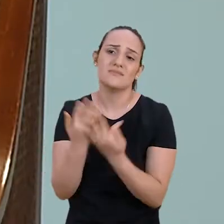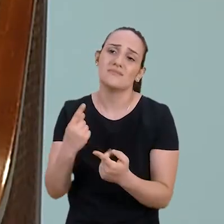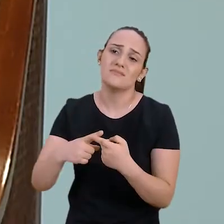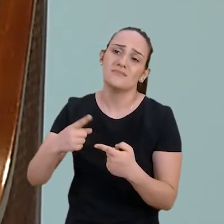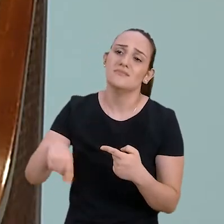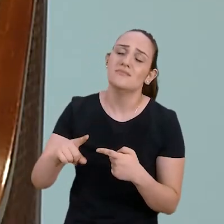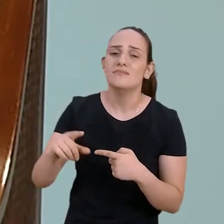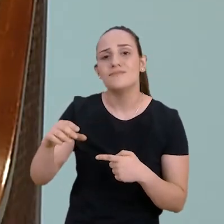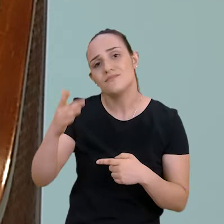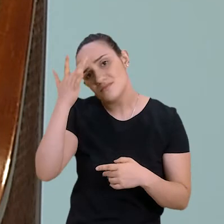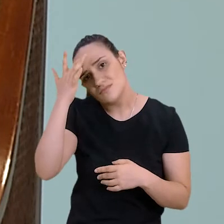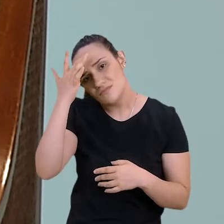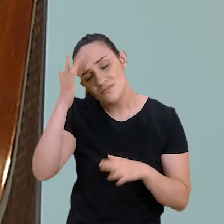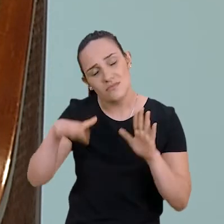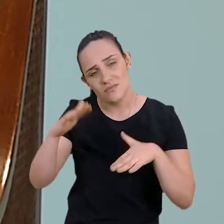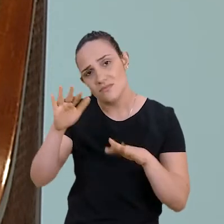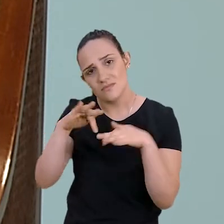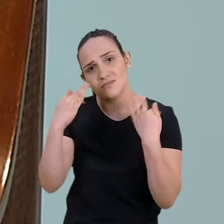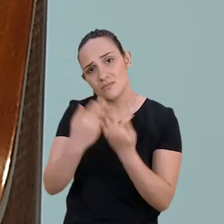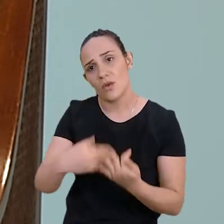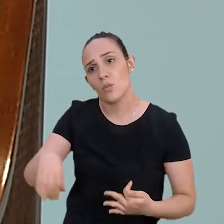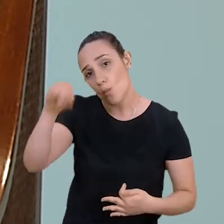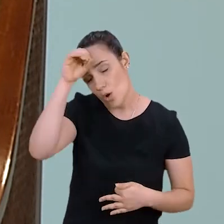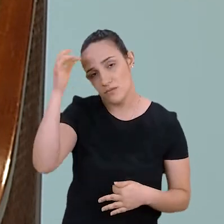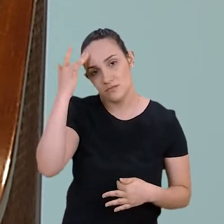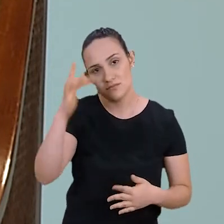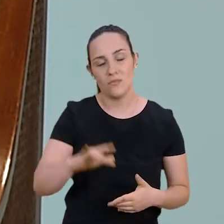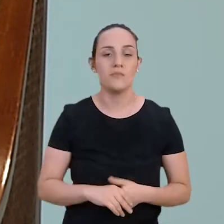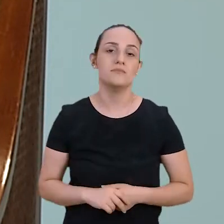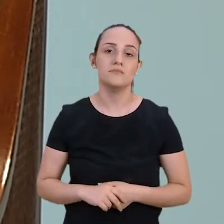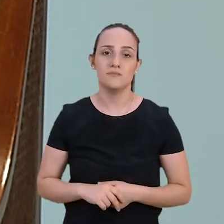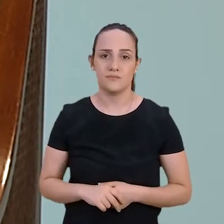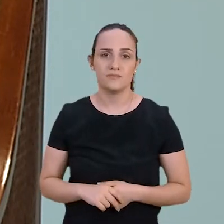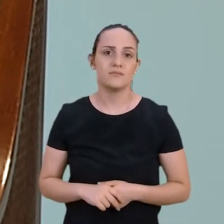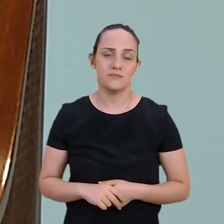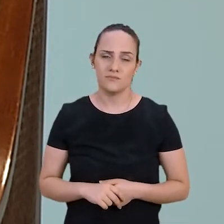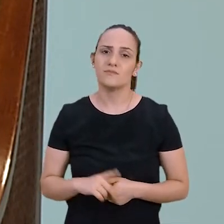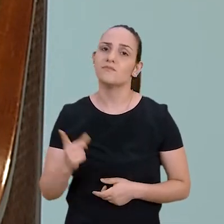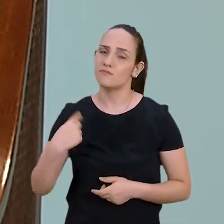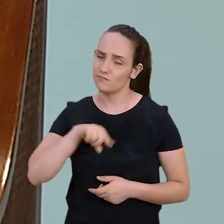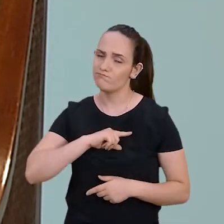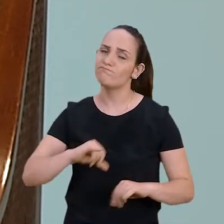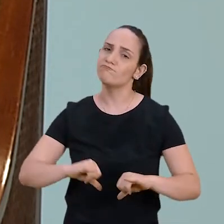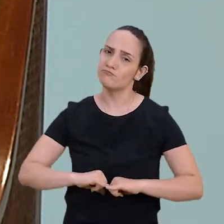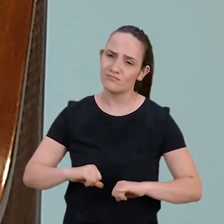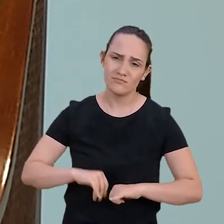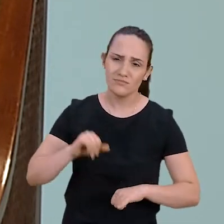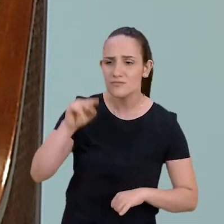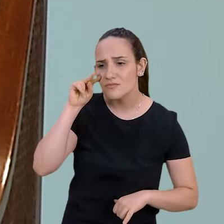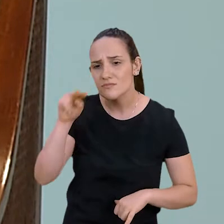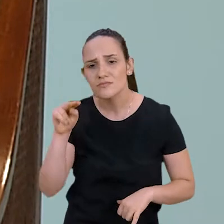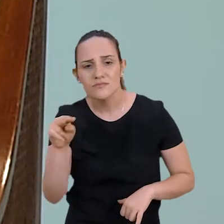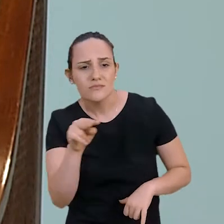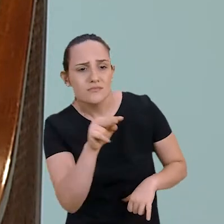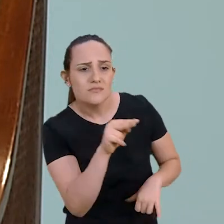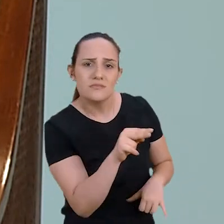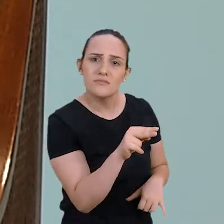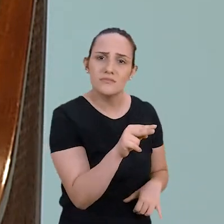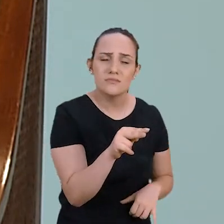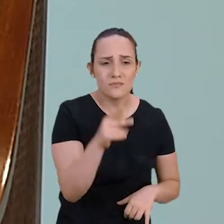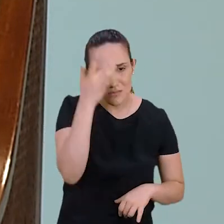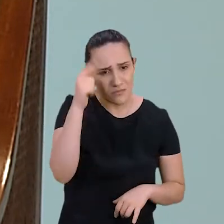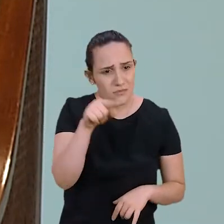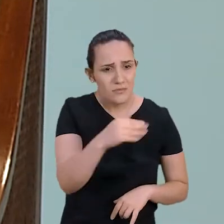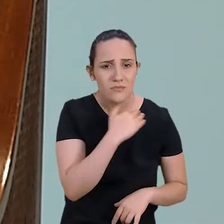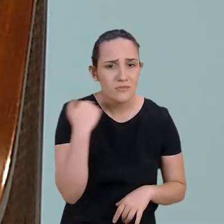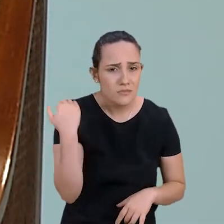conjunto, como a gente está falando, sabe? E assim, eu enxergo, a gente sofre pela dor da outra, né? Mulher é assim, a gente sofre pela